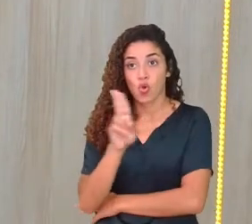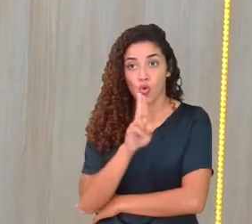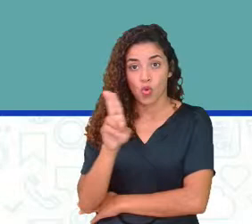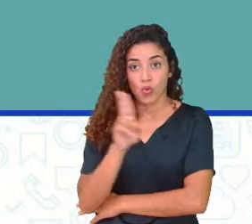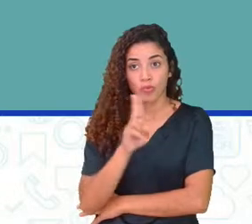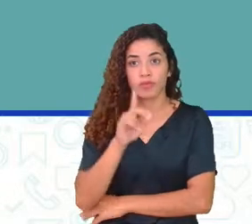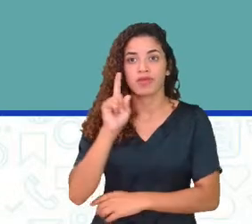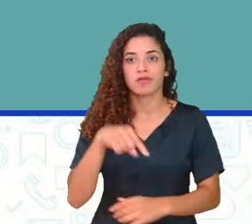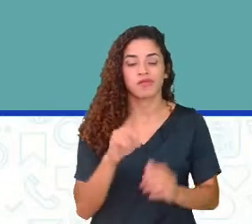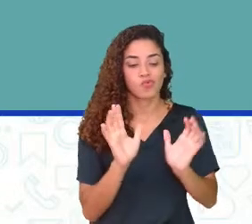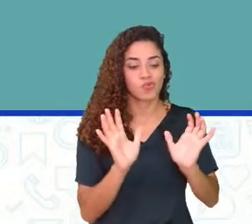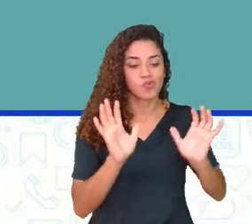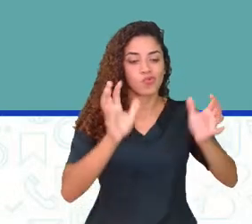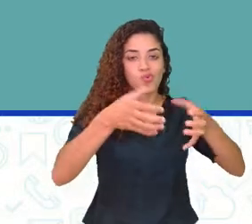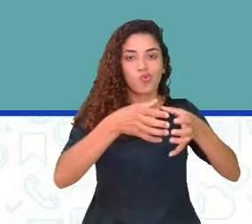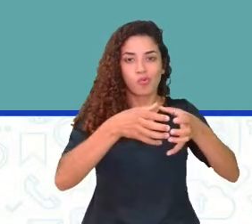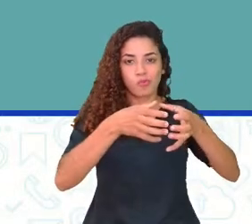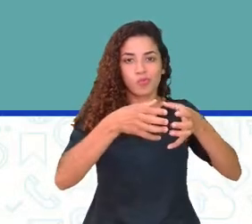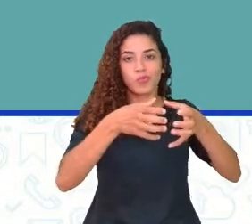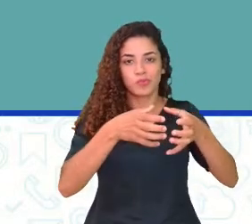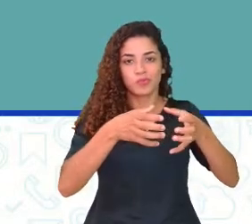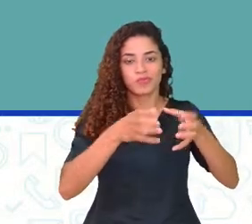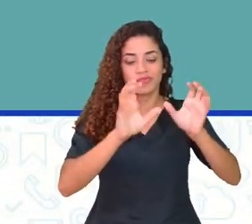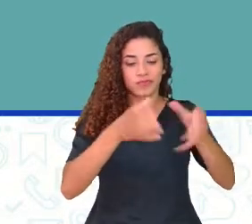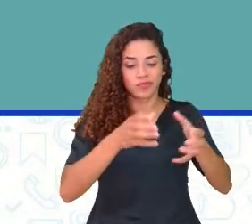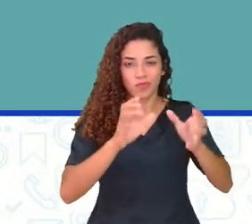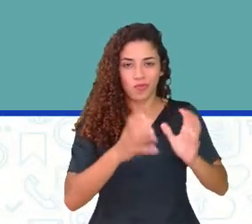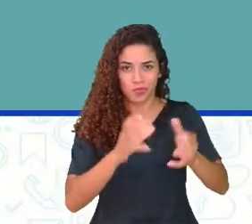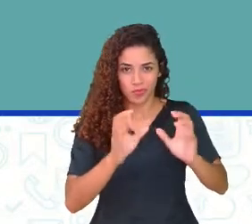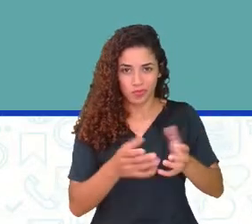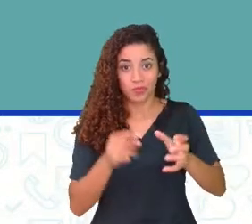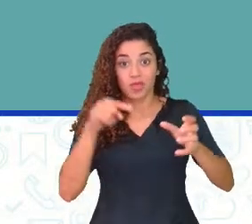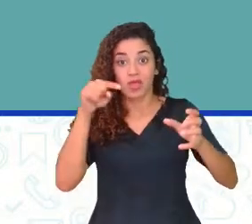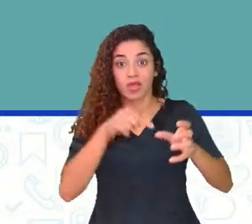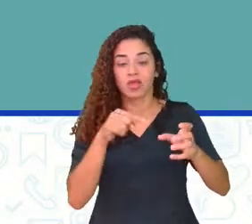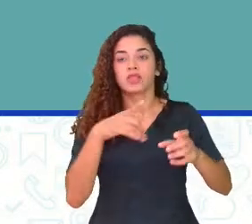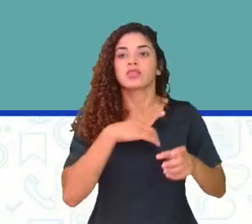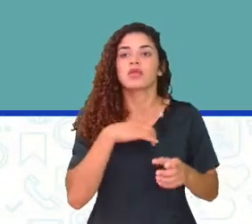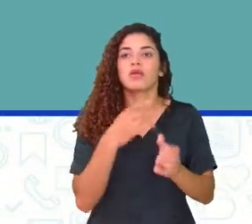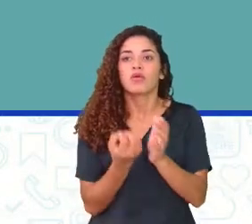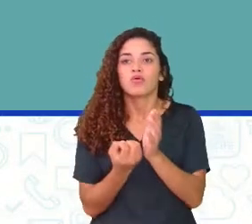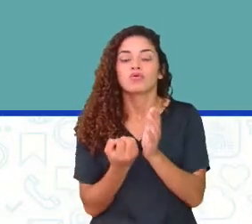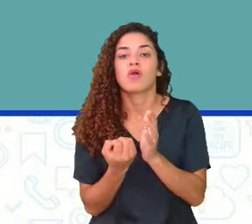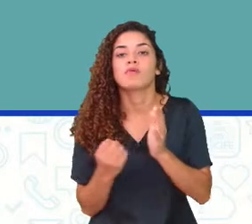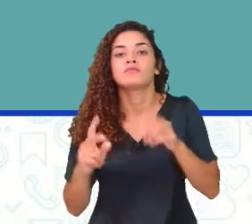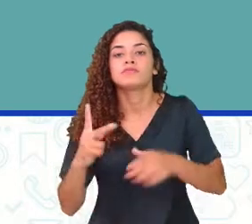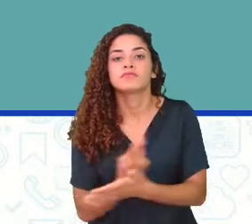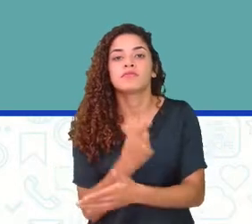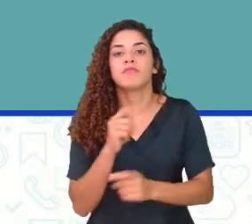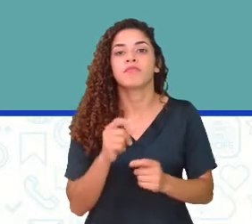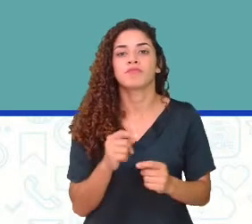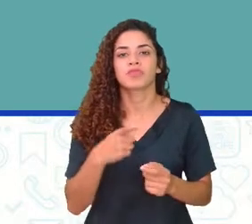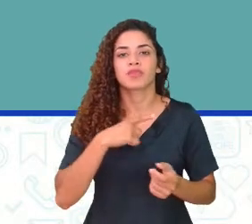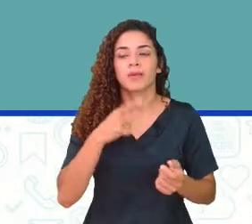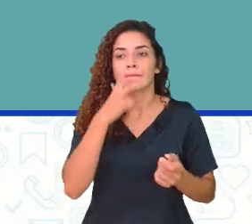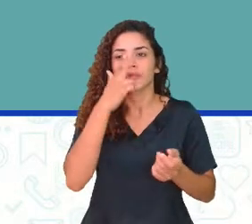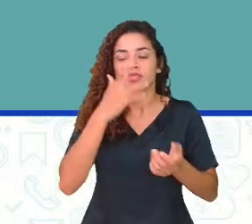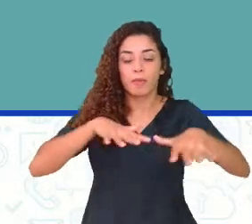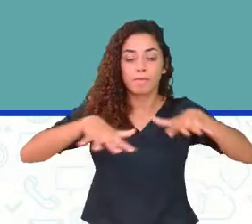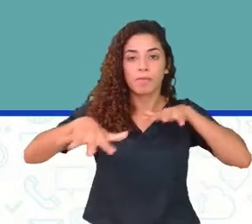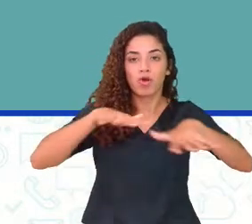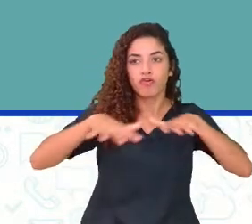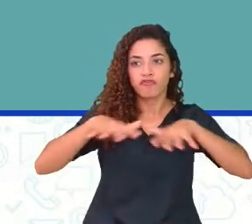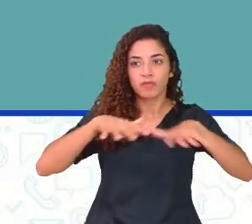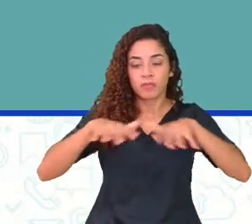um conjunto, não é, de fenômenos, que esses fenômenos ocorrem graças ao desequilíbrio ou à movimentação